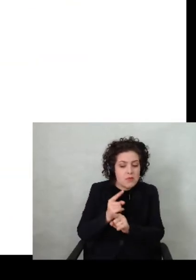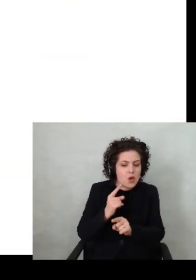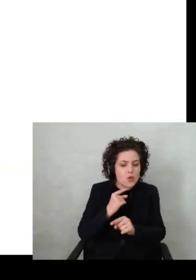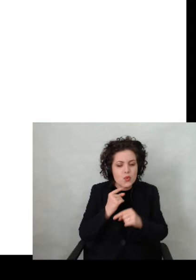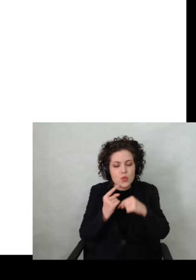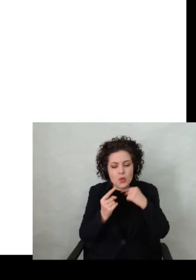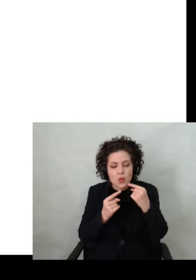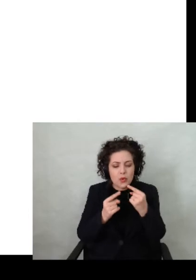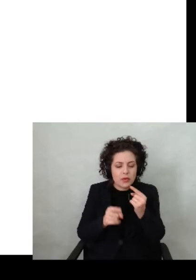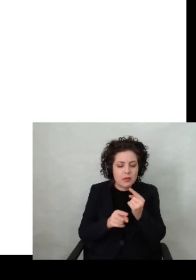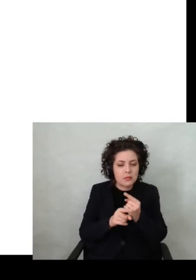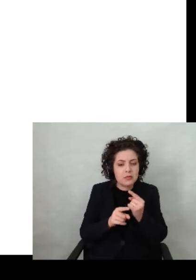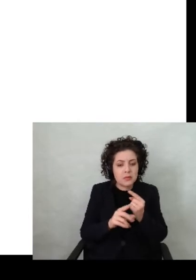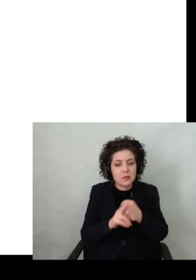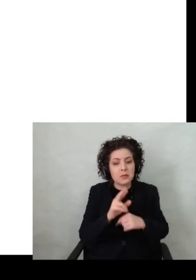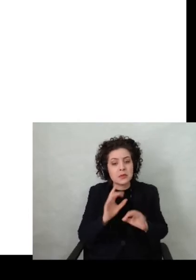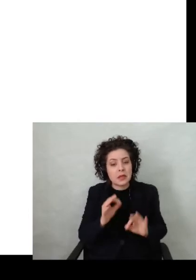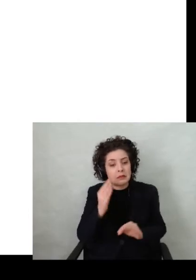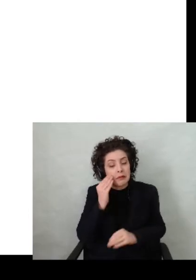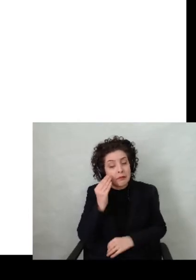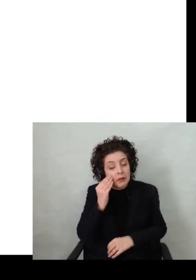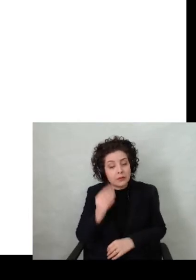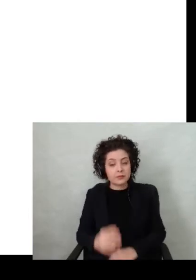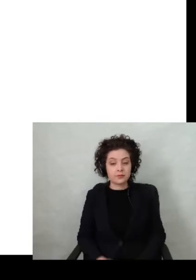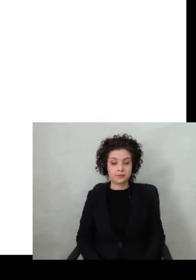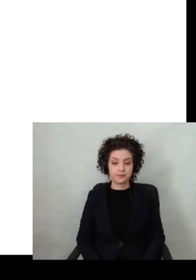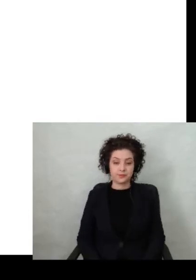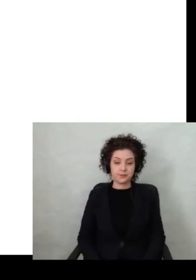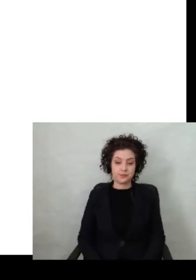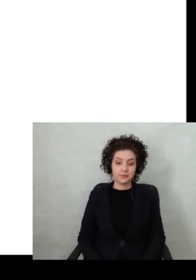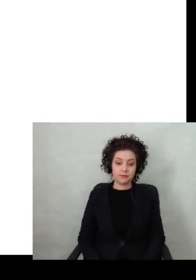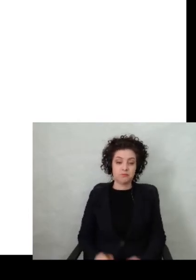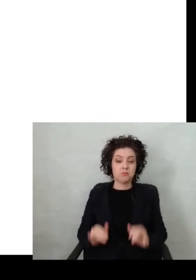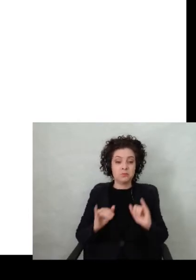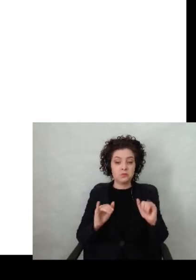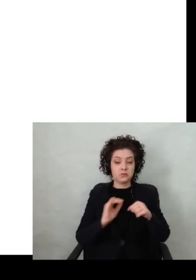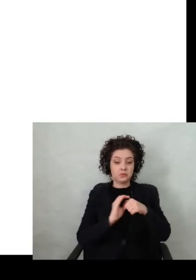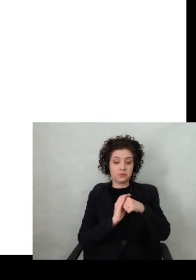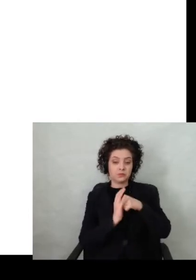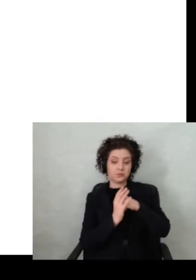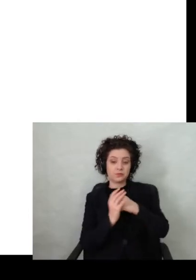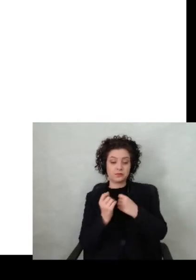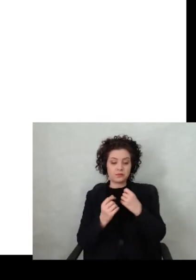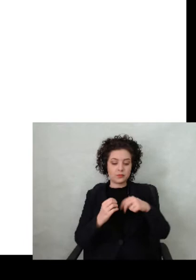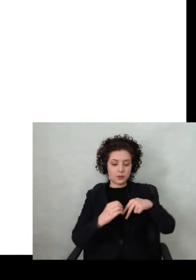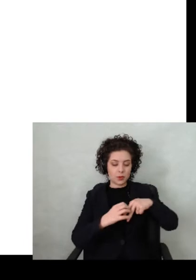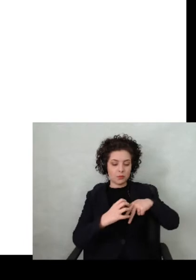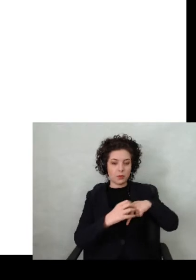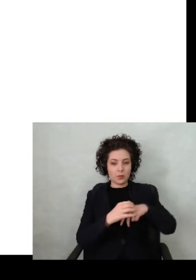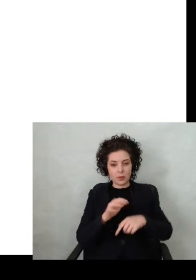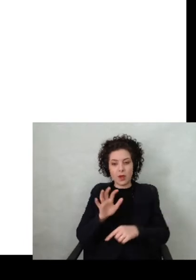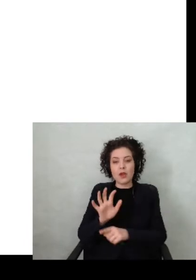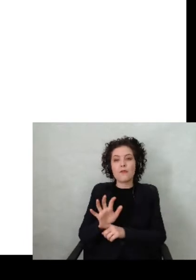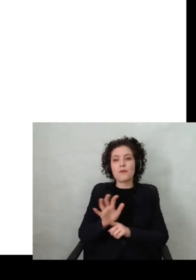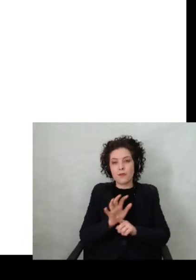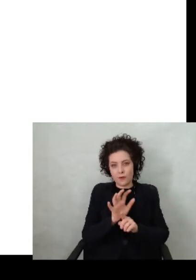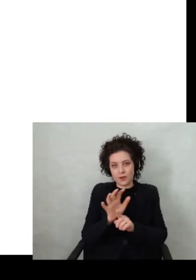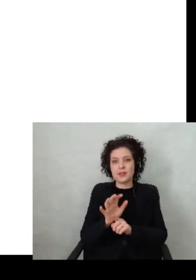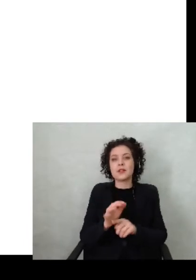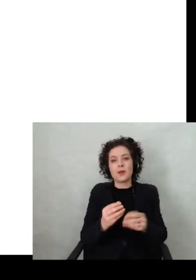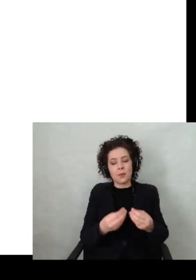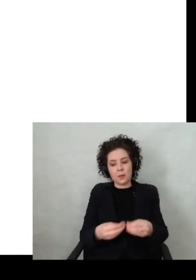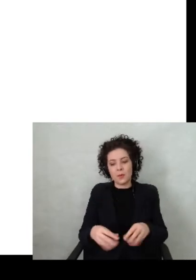as mensagens que eu gostaria de deixar é que na COVID, fenômenos tromboembólicos influenciam muito na mortalidade.